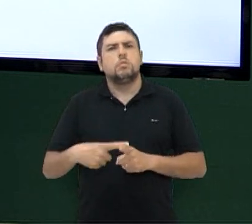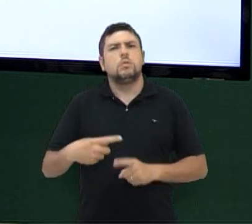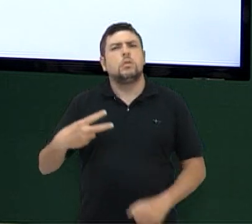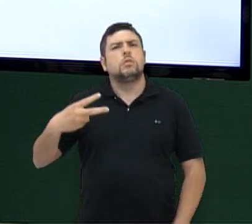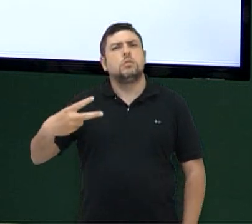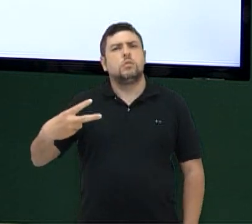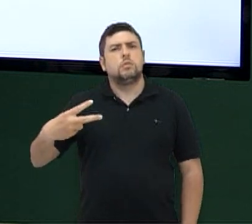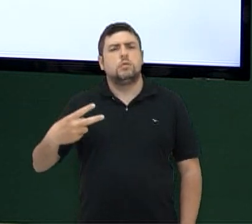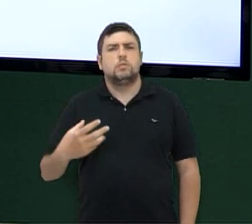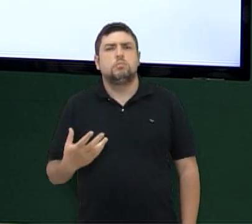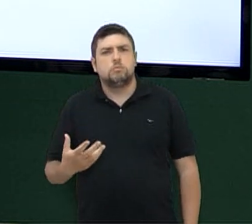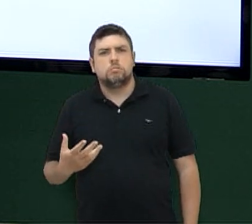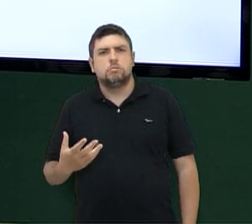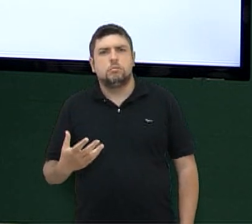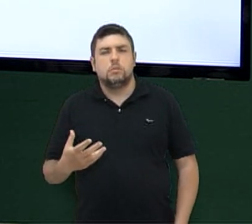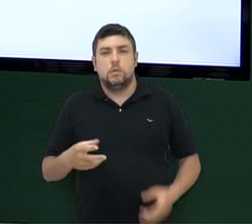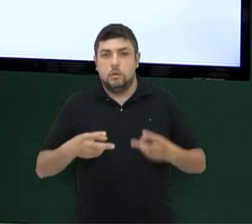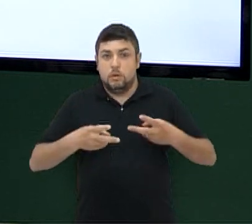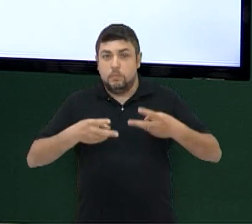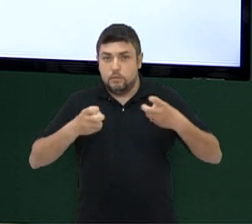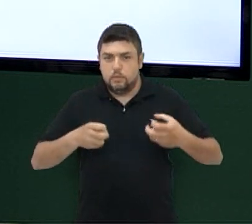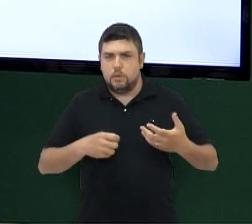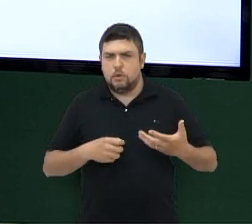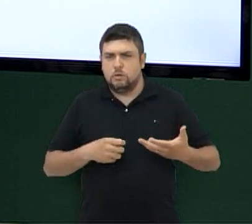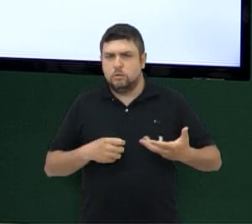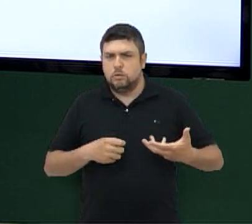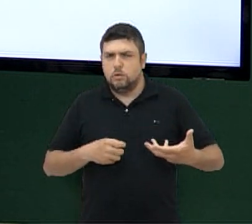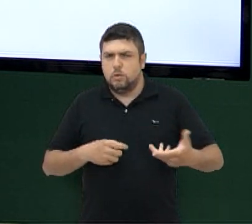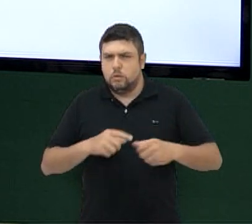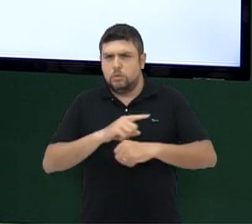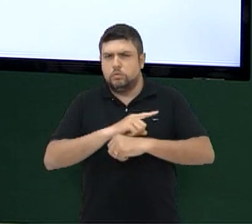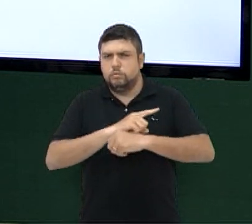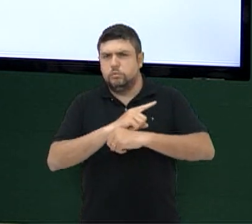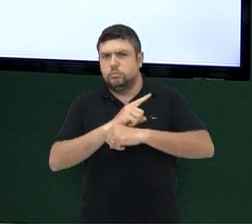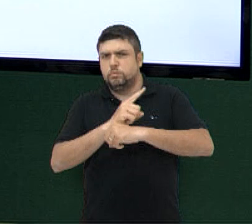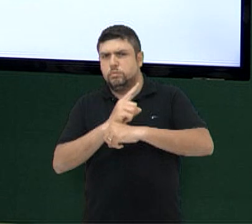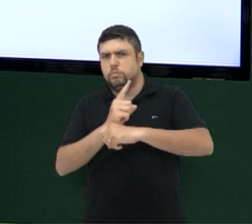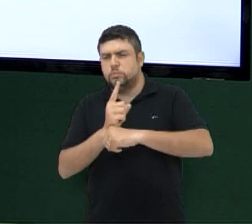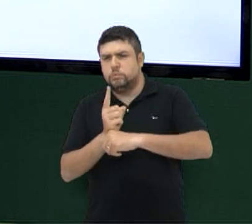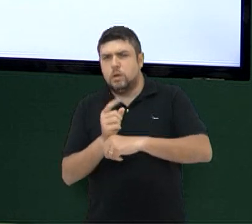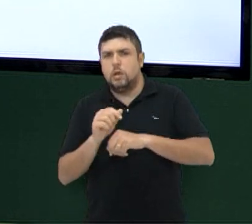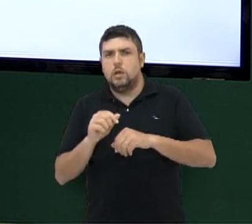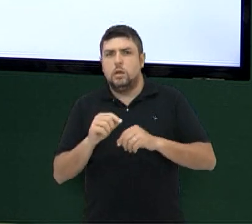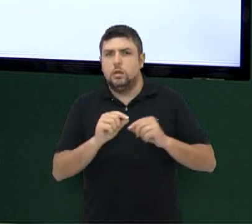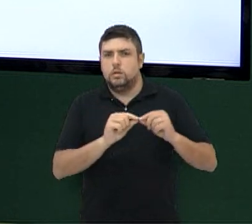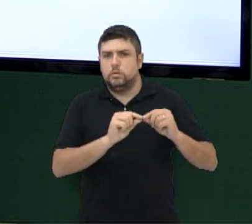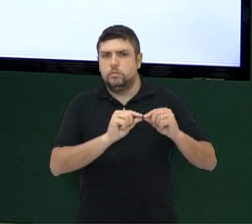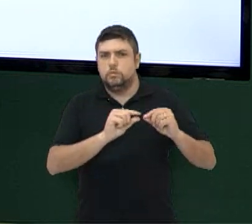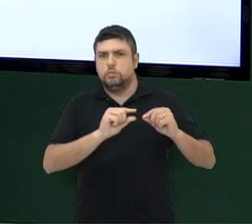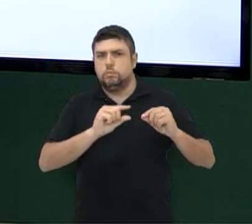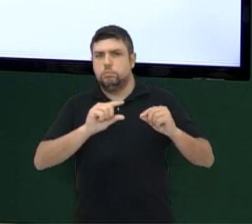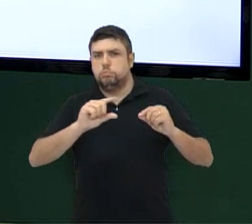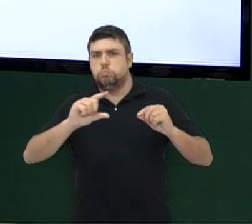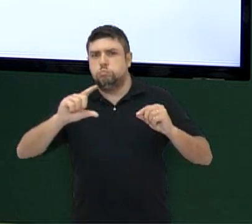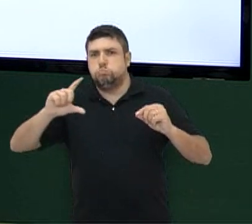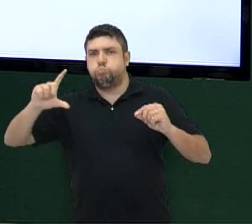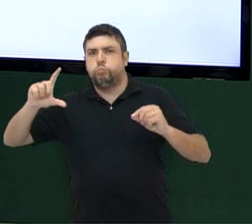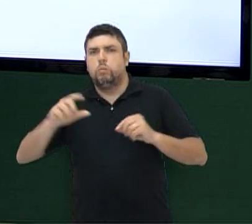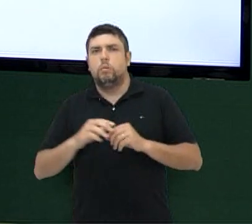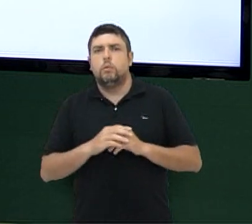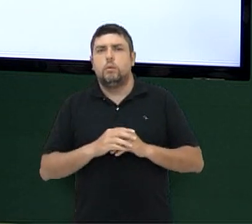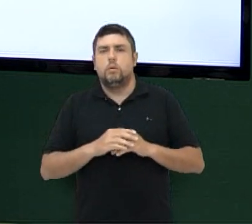ganhando, no caso, uma velocidade. Ele está aumentando a sua velocidade, certo? A gente percebe isso que a cada um segundo, ele